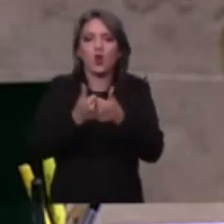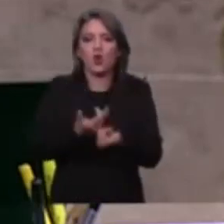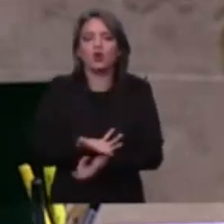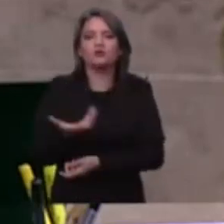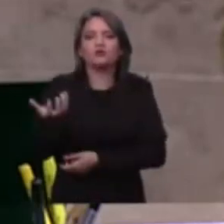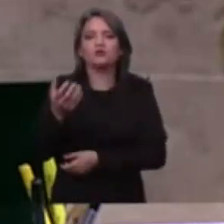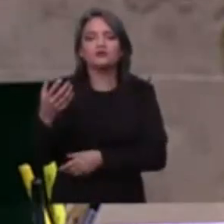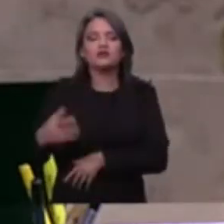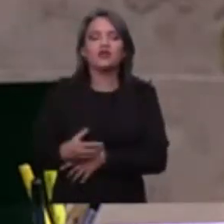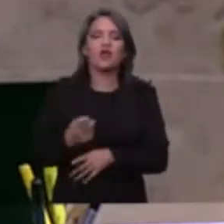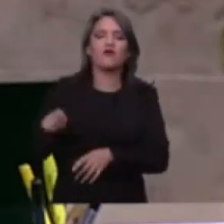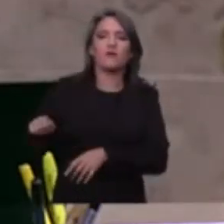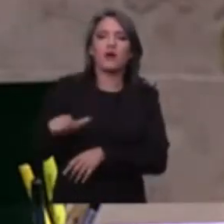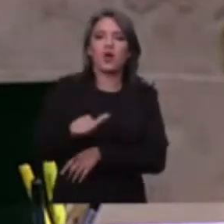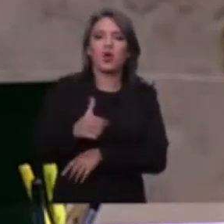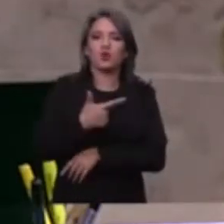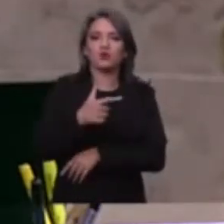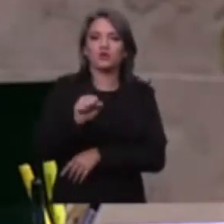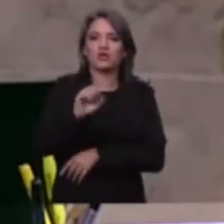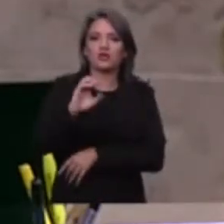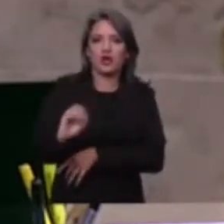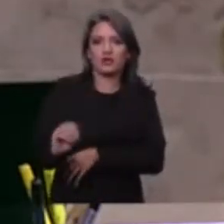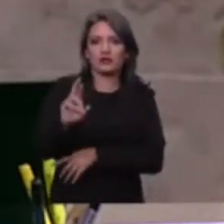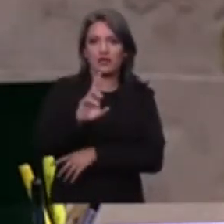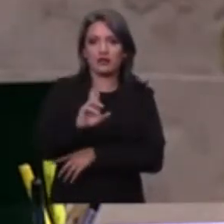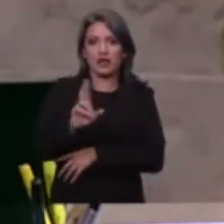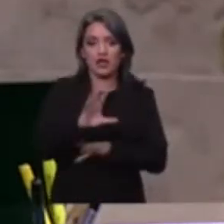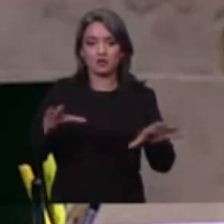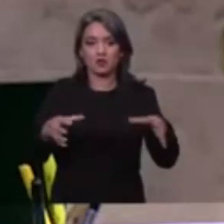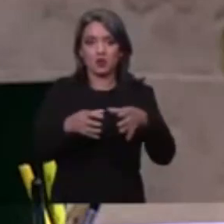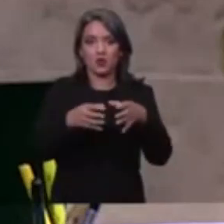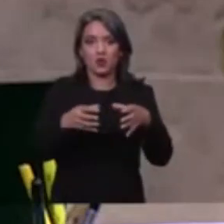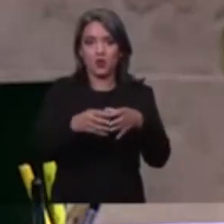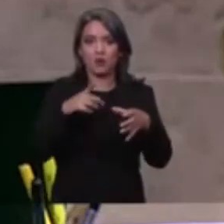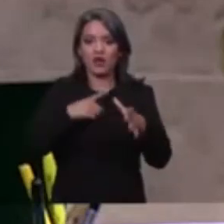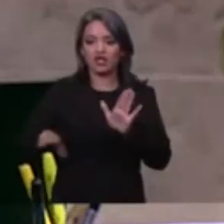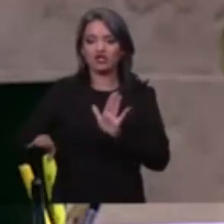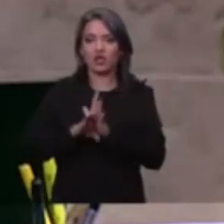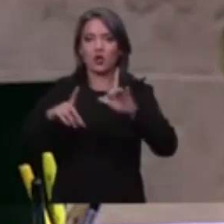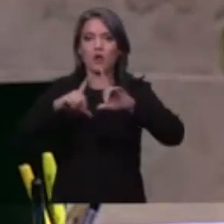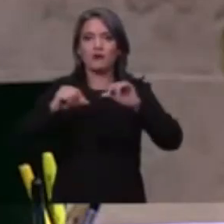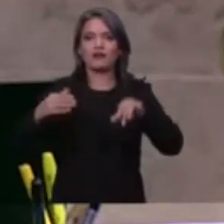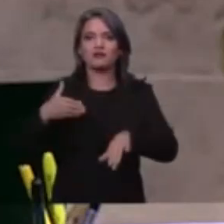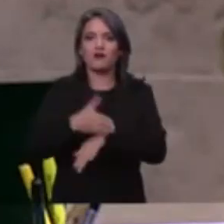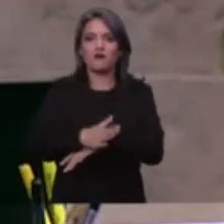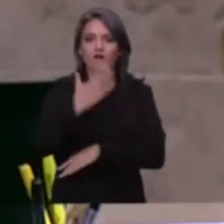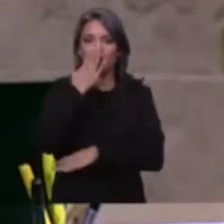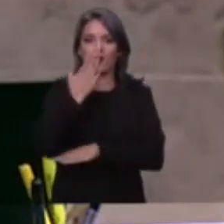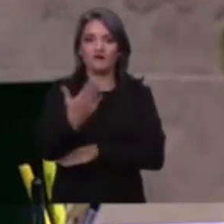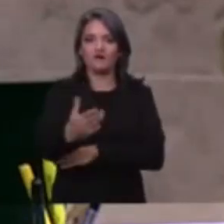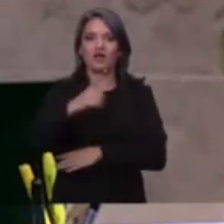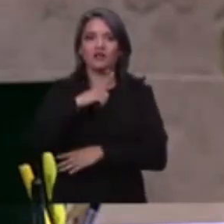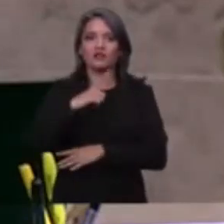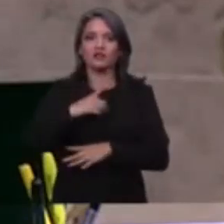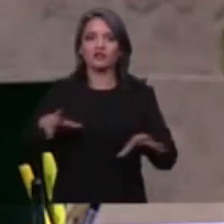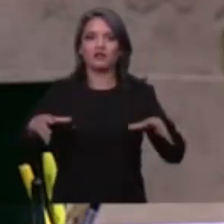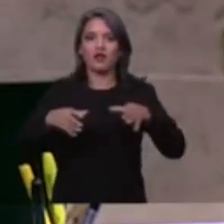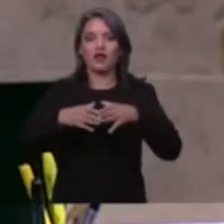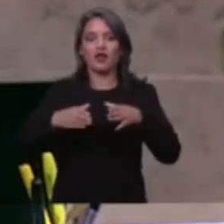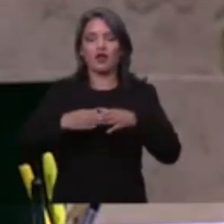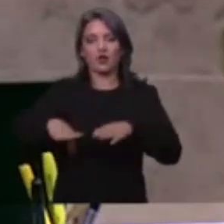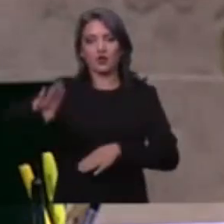R$ 380 para o Grupo Patriotas, que chegando a Brasília foram para o QG do Exército, que no QG do Exército